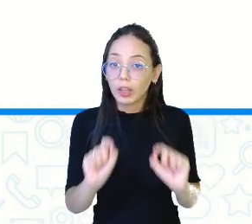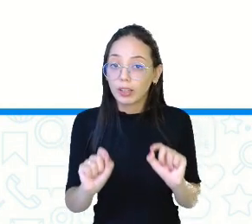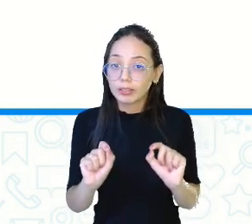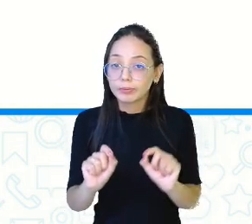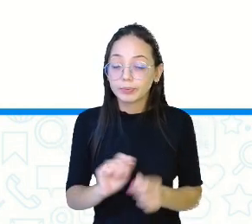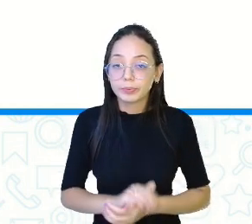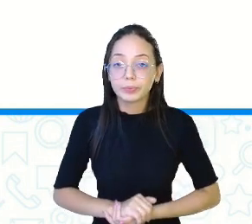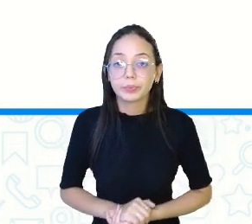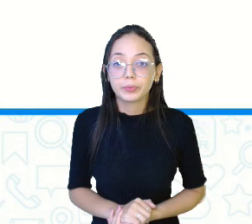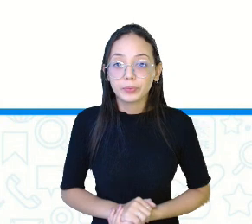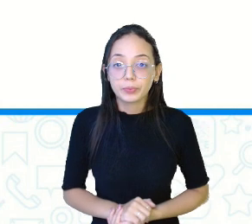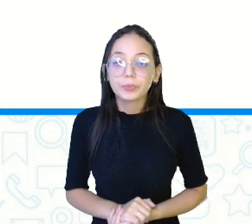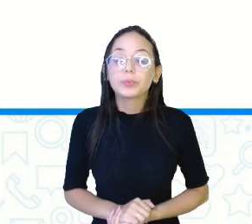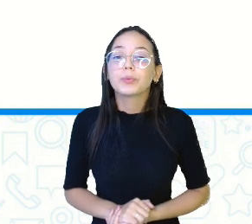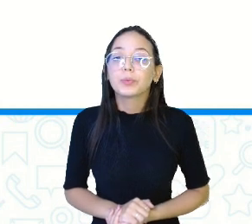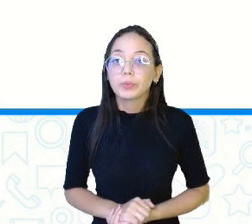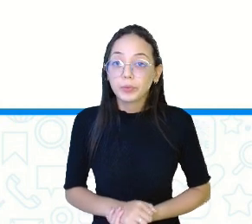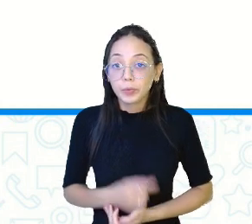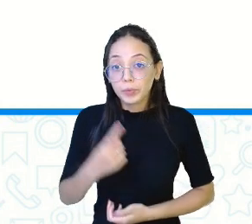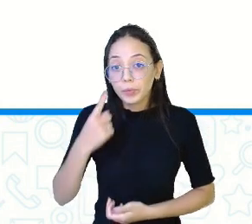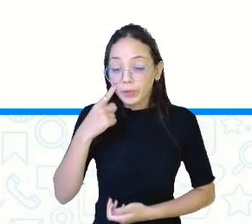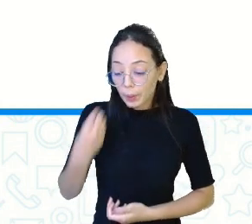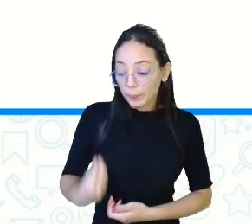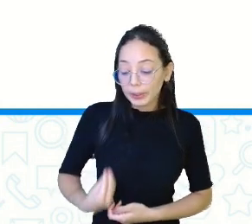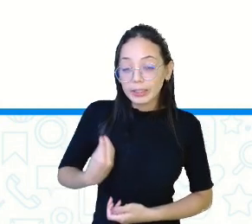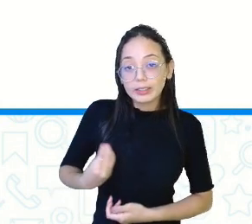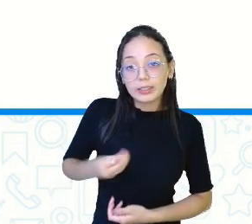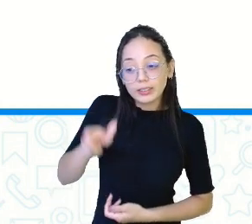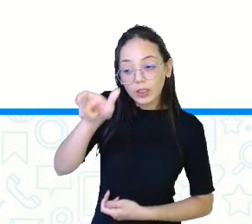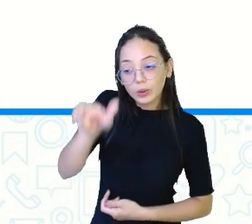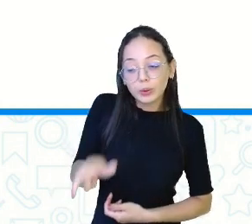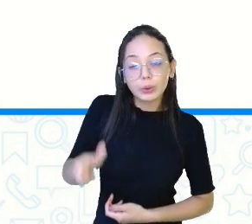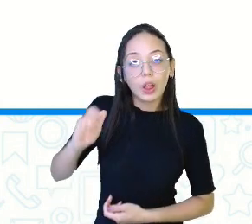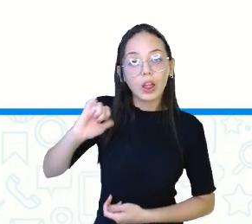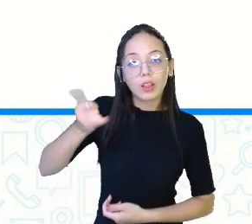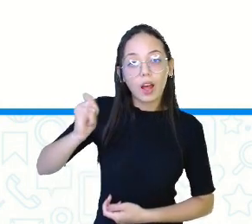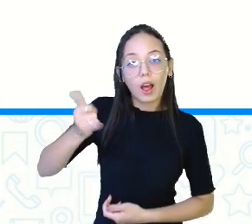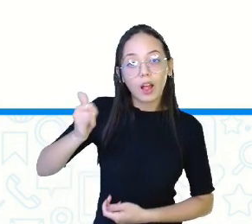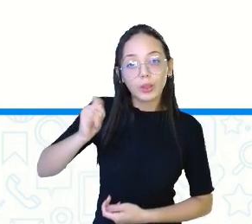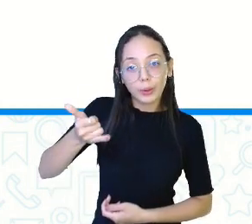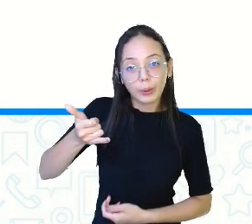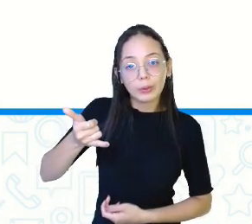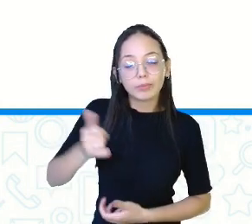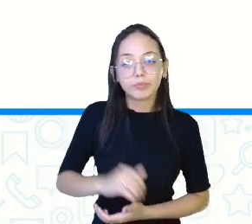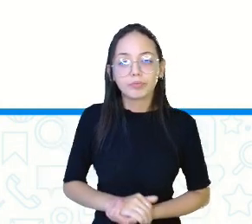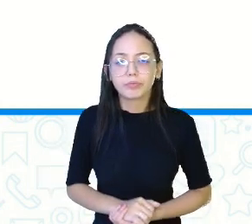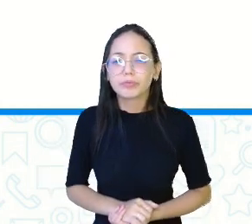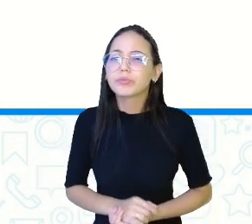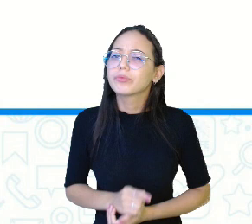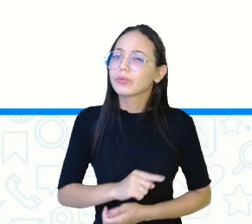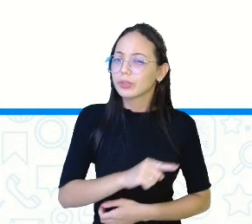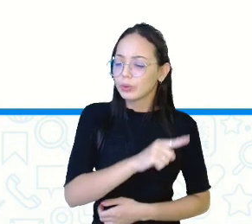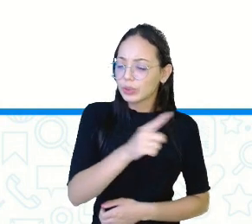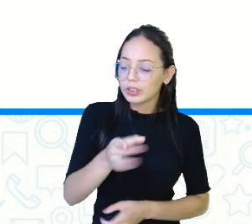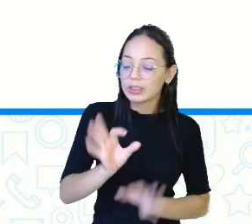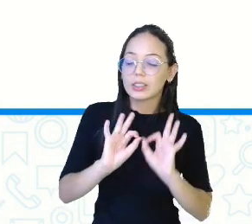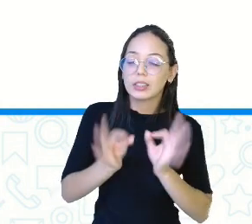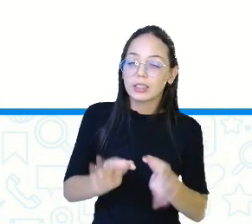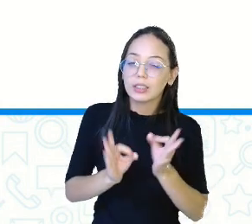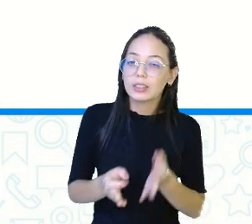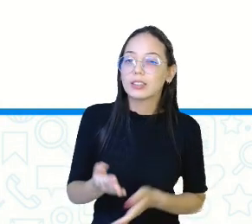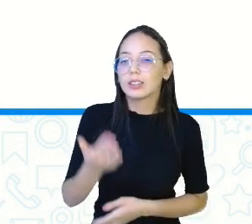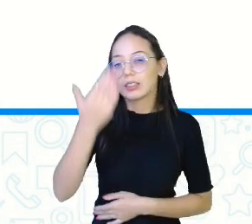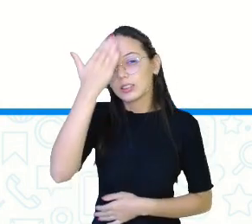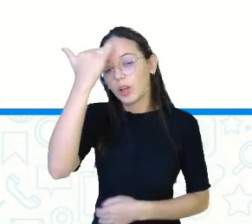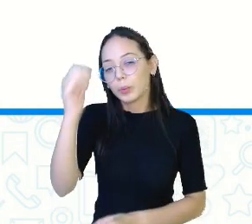tela? Isso, a presença de um narrador. Você com certeza já sabe